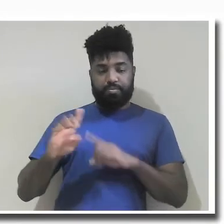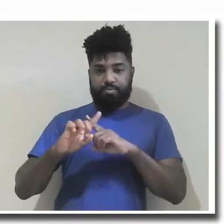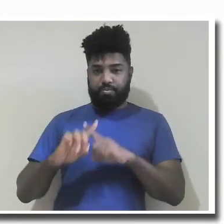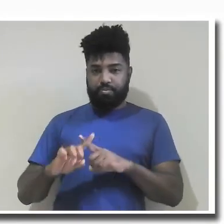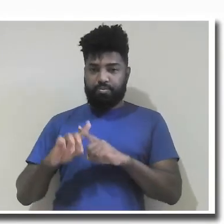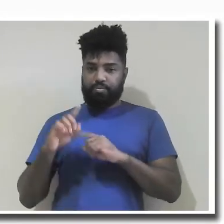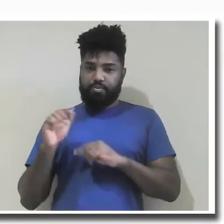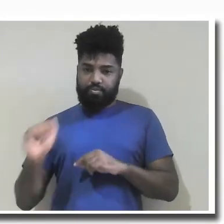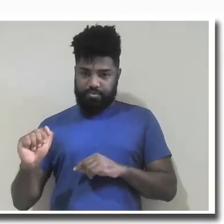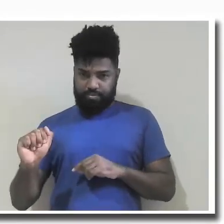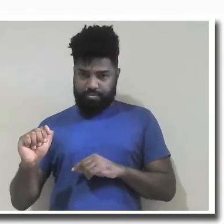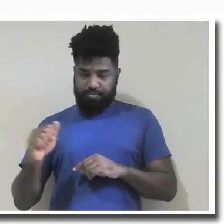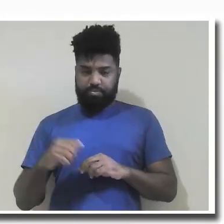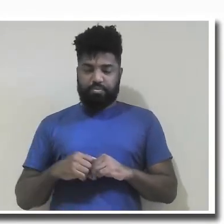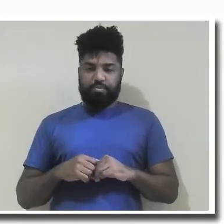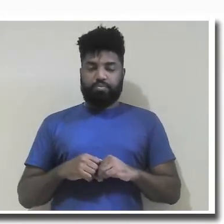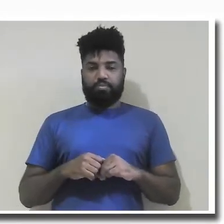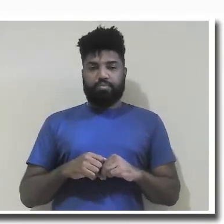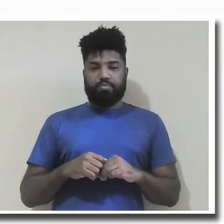vezes A.